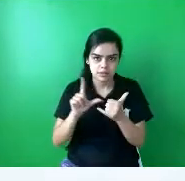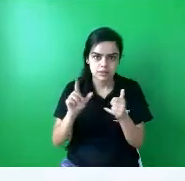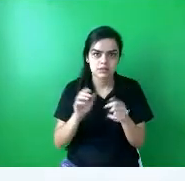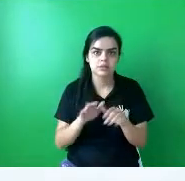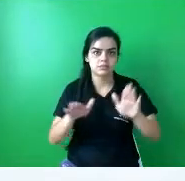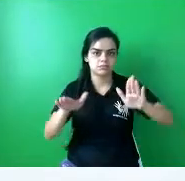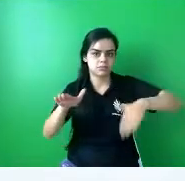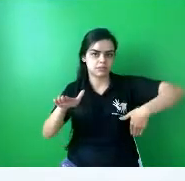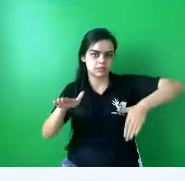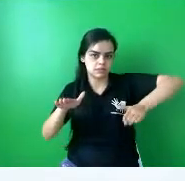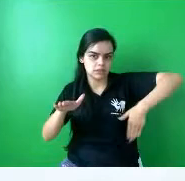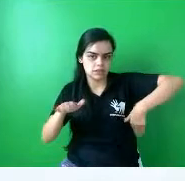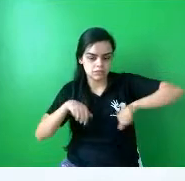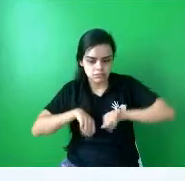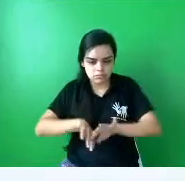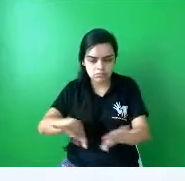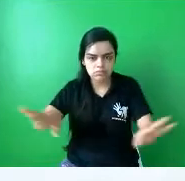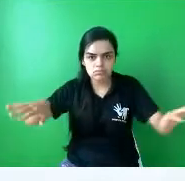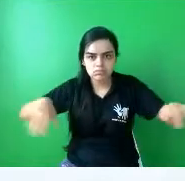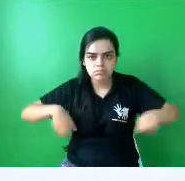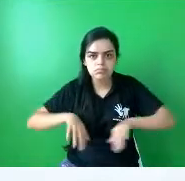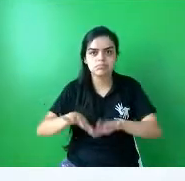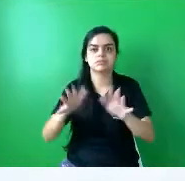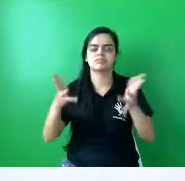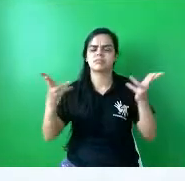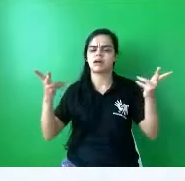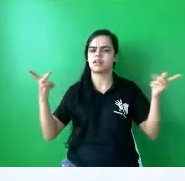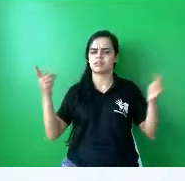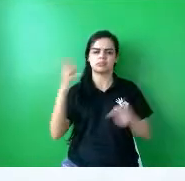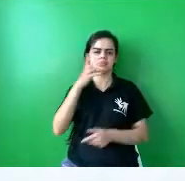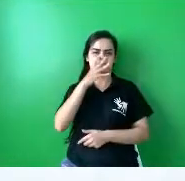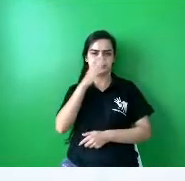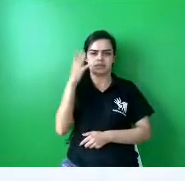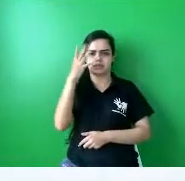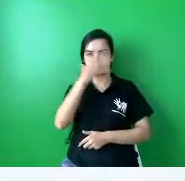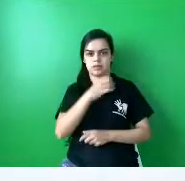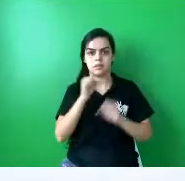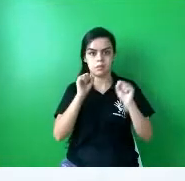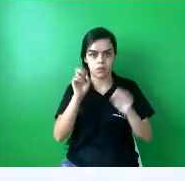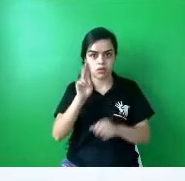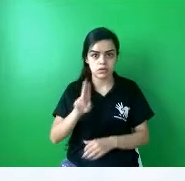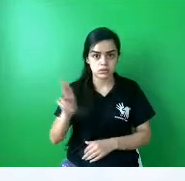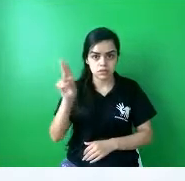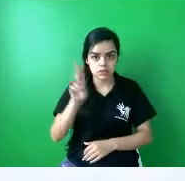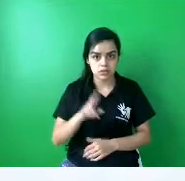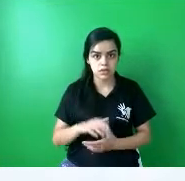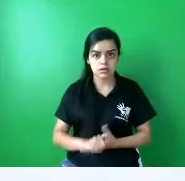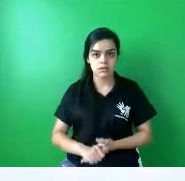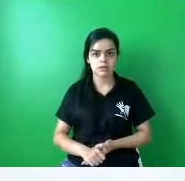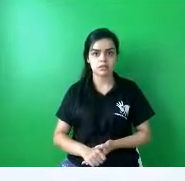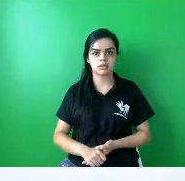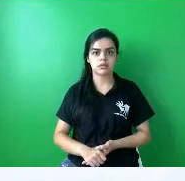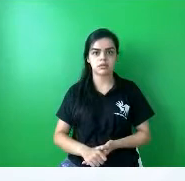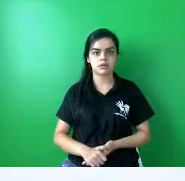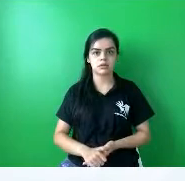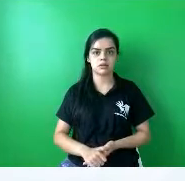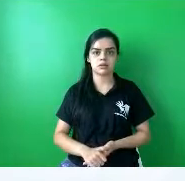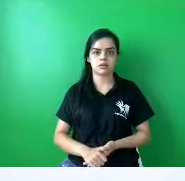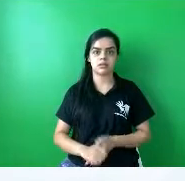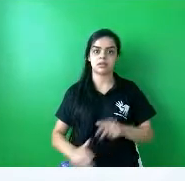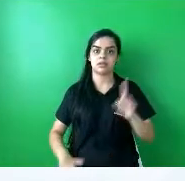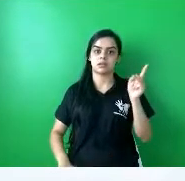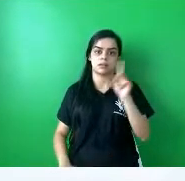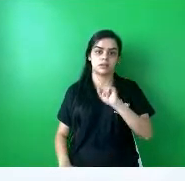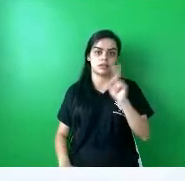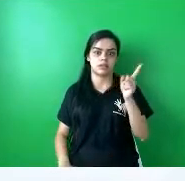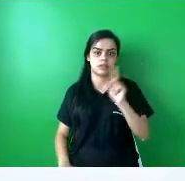piscinas imensas, né, com um lugar maravilhoso. Esse lugar pode ser utilizado nesse momento? Não, não pode ser porque ele